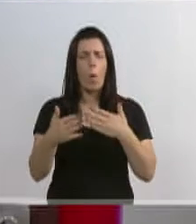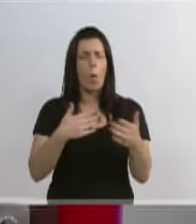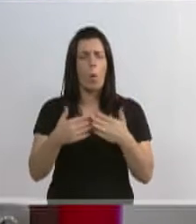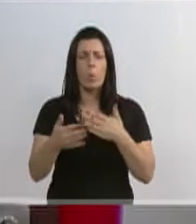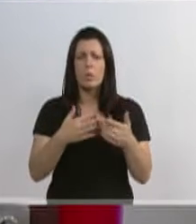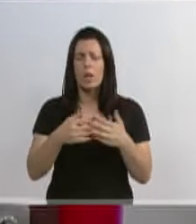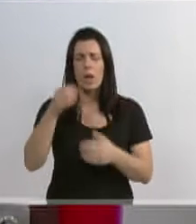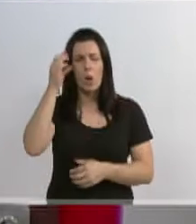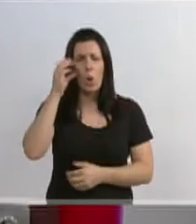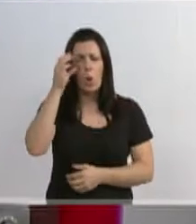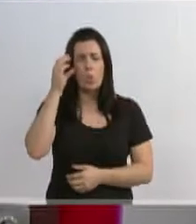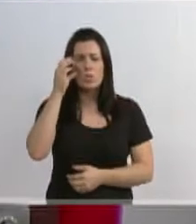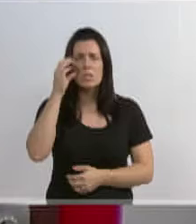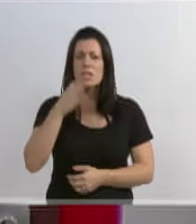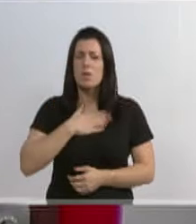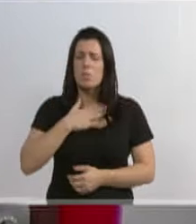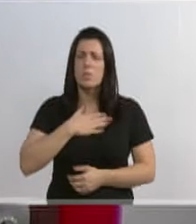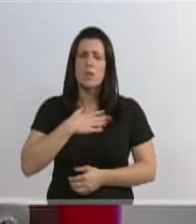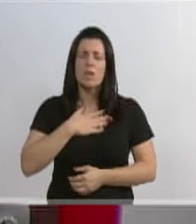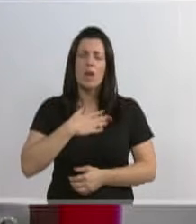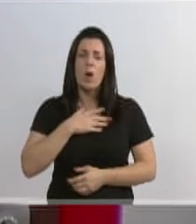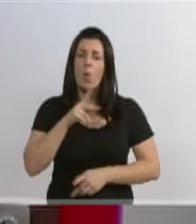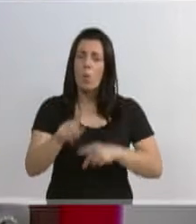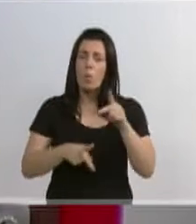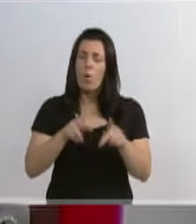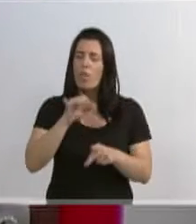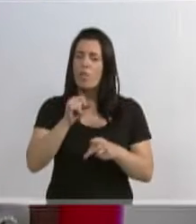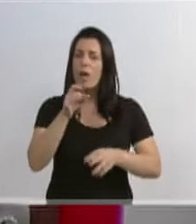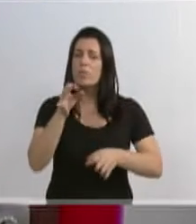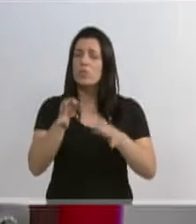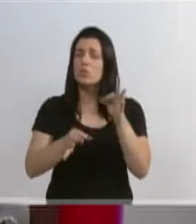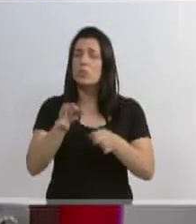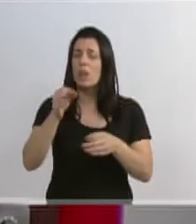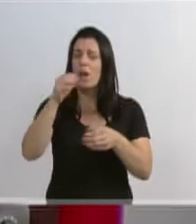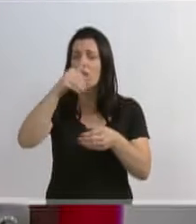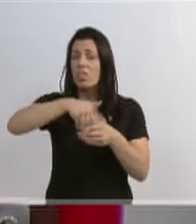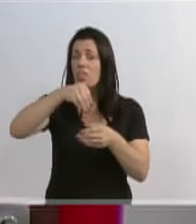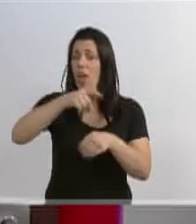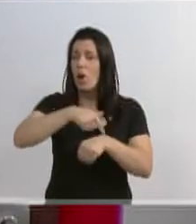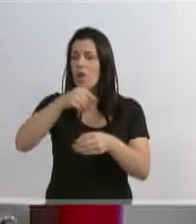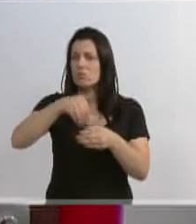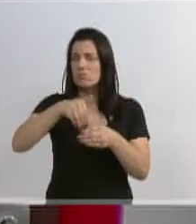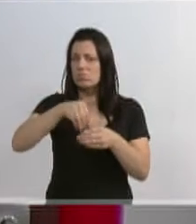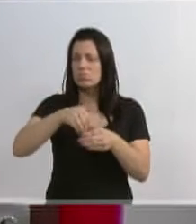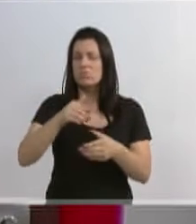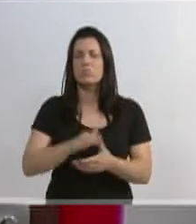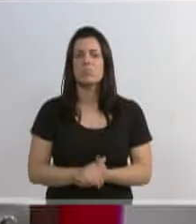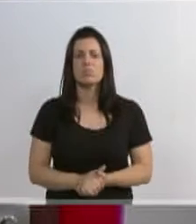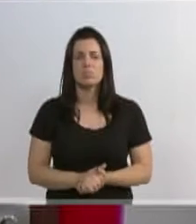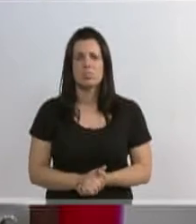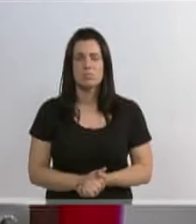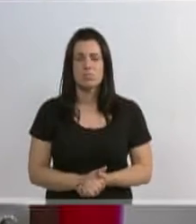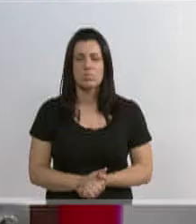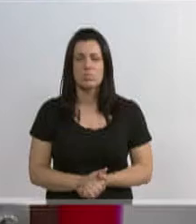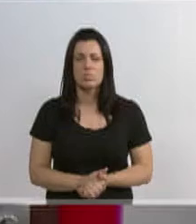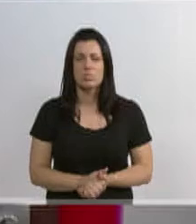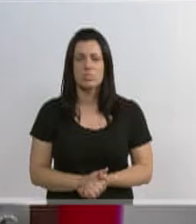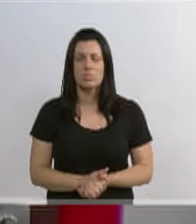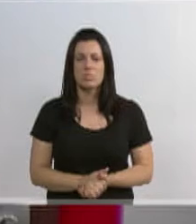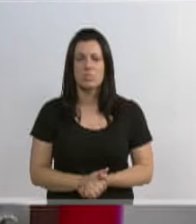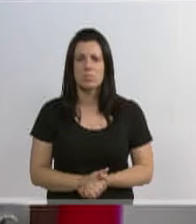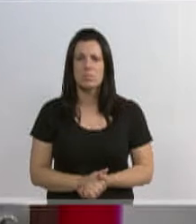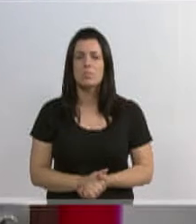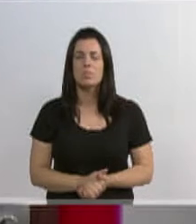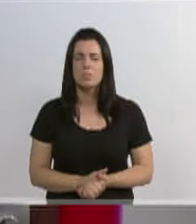só quem vai me julgar é o povo nas urnas, mais ninguém. Nenhum colega aqui desta casa vai me julgar. É o povo que me elegeu. E a receita, pelo visto do primeiro mandato, para eu